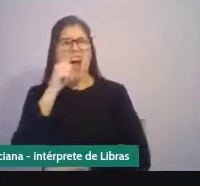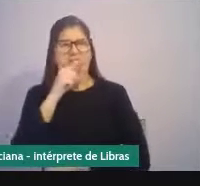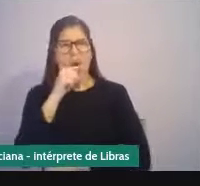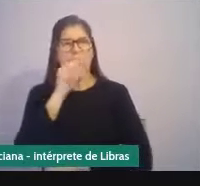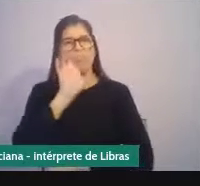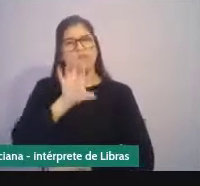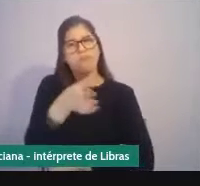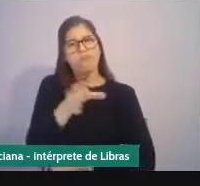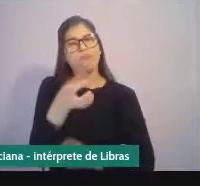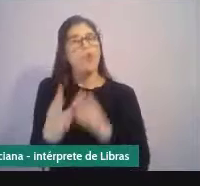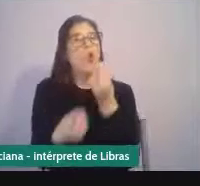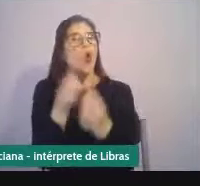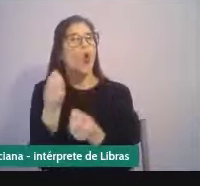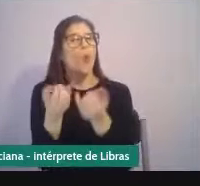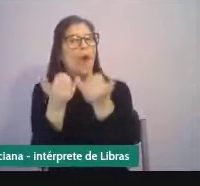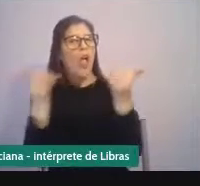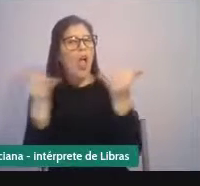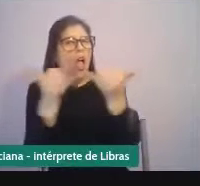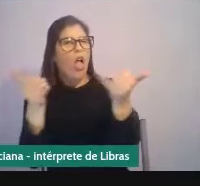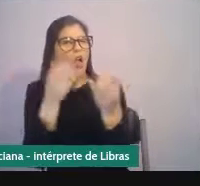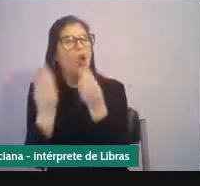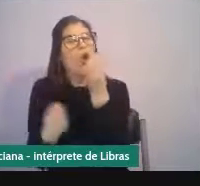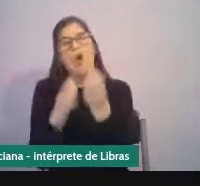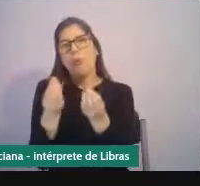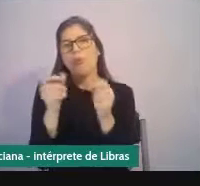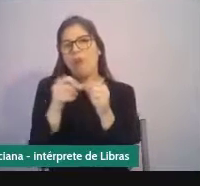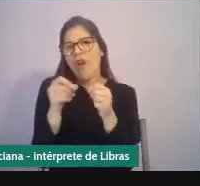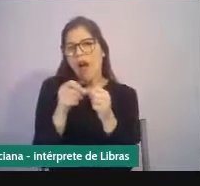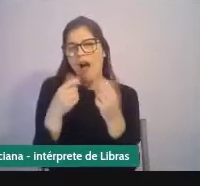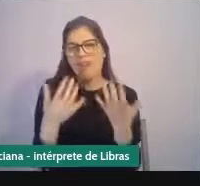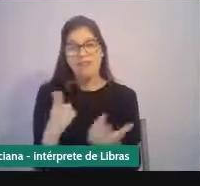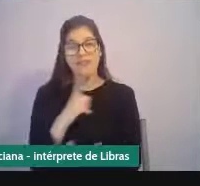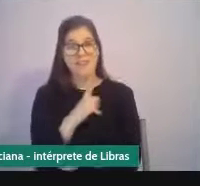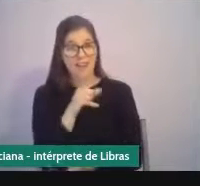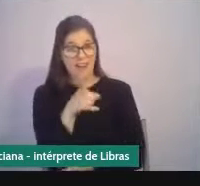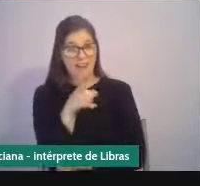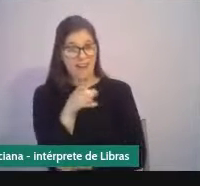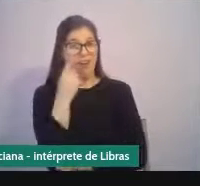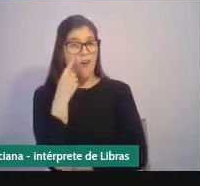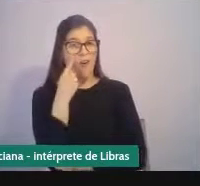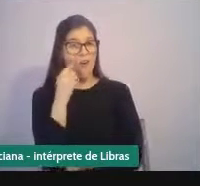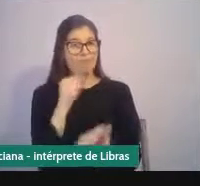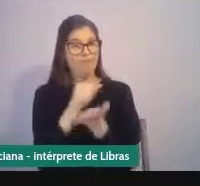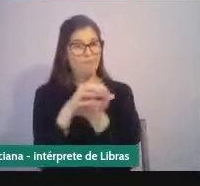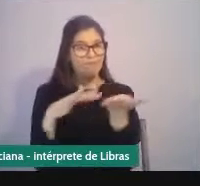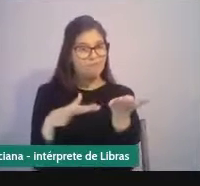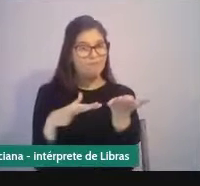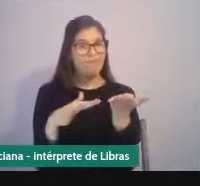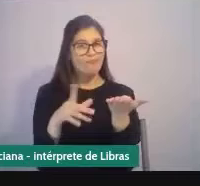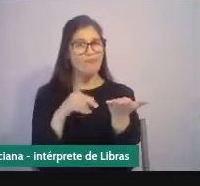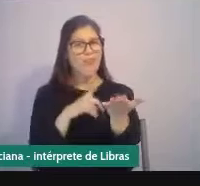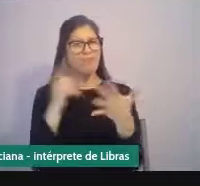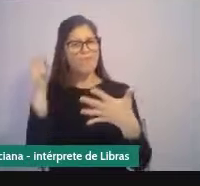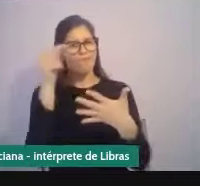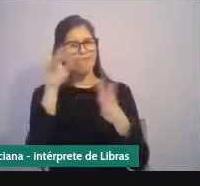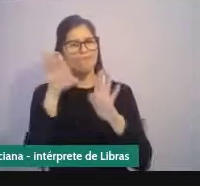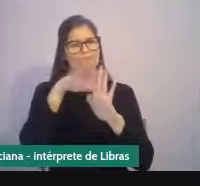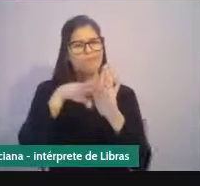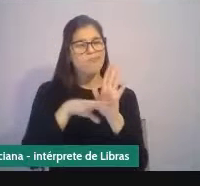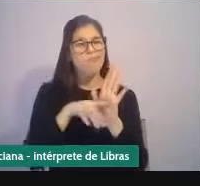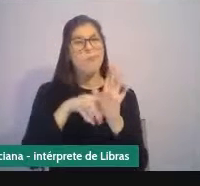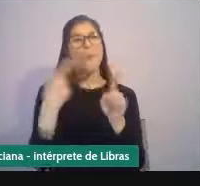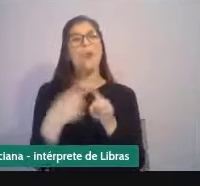torneira elétrica. Então, uma atividade de aprendizagem mediada por uma obra, que é fazer um serviço profissional